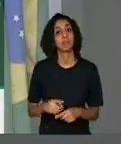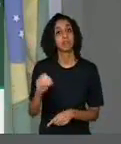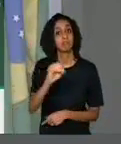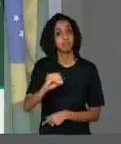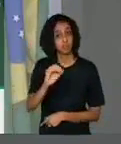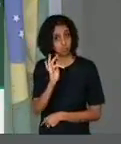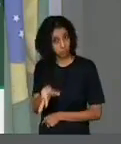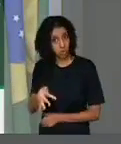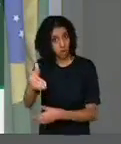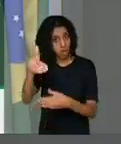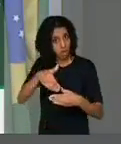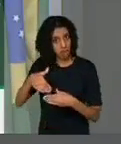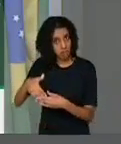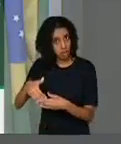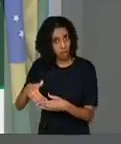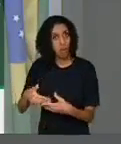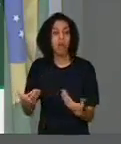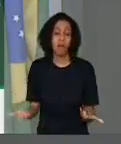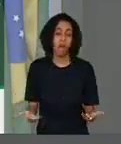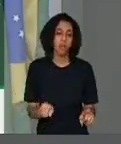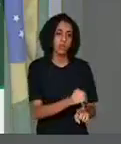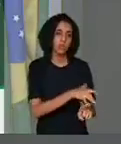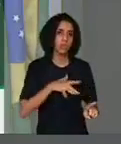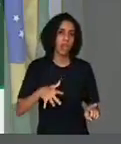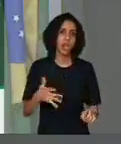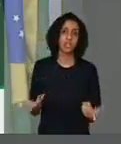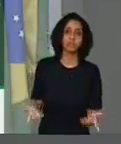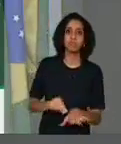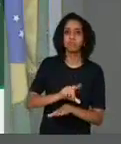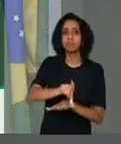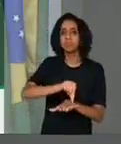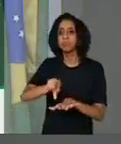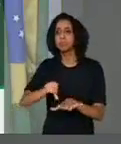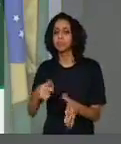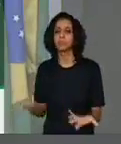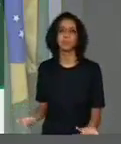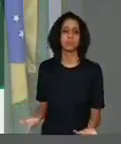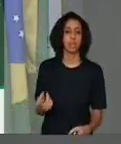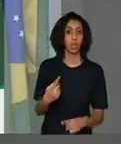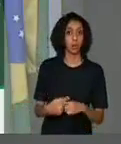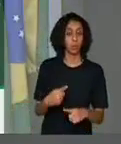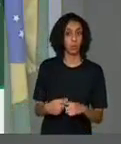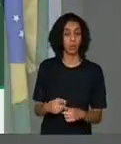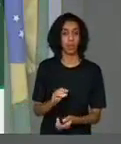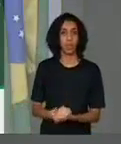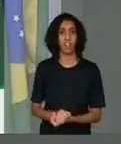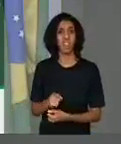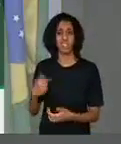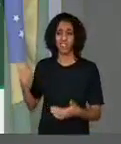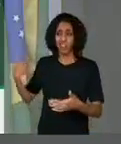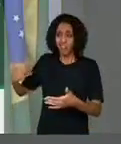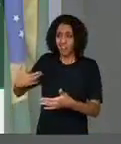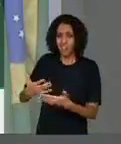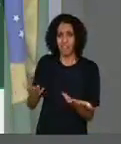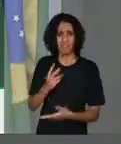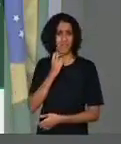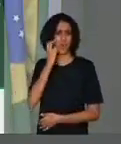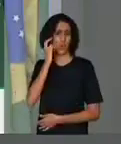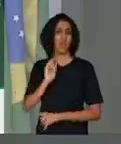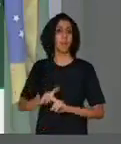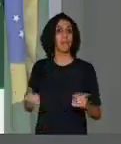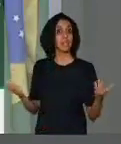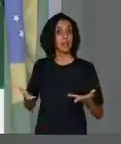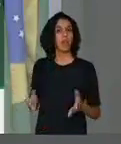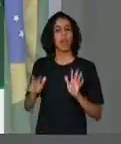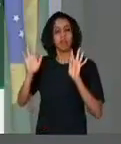próximo, ofertar para a sociedade alternativas a um processo que caducou, um processo que nos envergonhou e que agora inspira